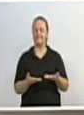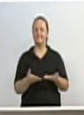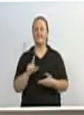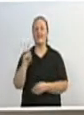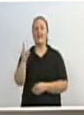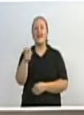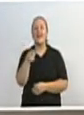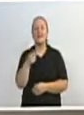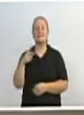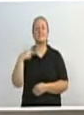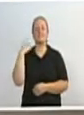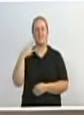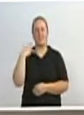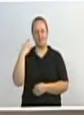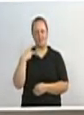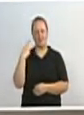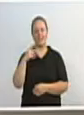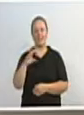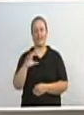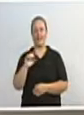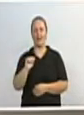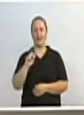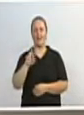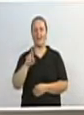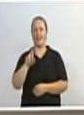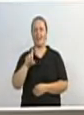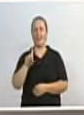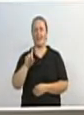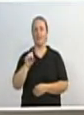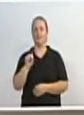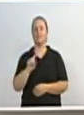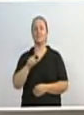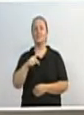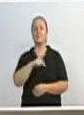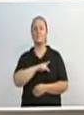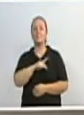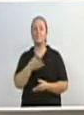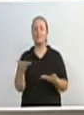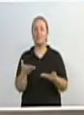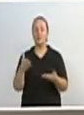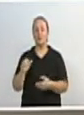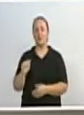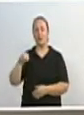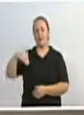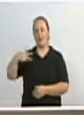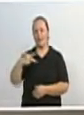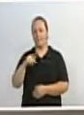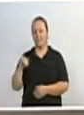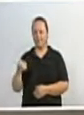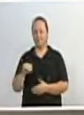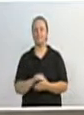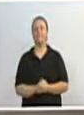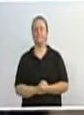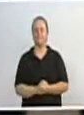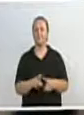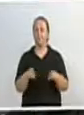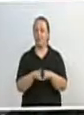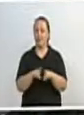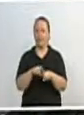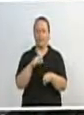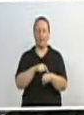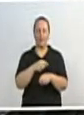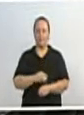ex-vereador, ex-presidente da Câmara, Carlos Braga Miller, presidente da AMP, também vai nos dirigir em palavra no seu pronunciamento pelo tempo de até